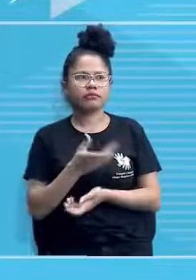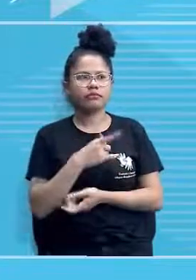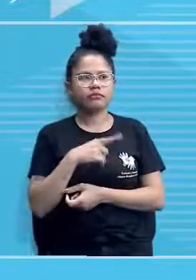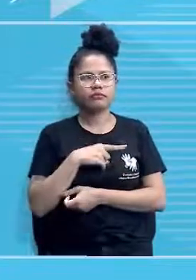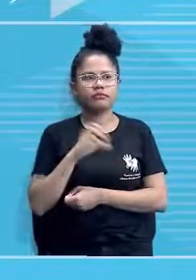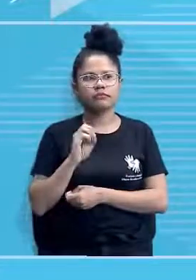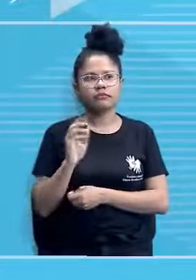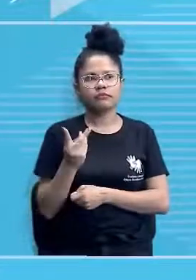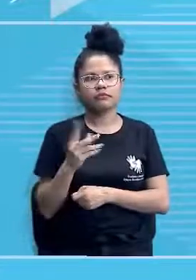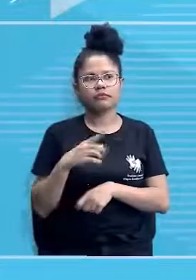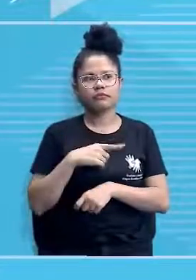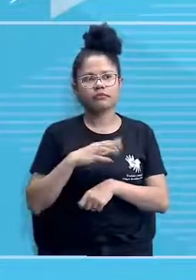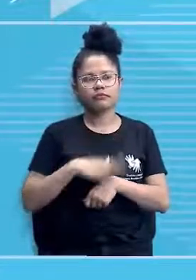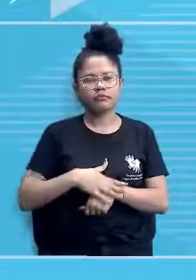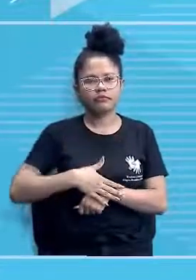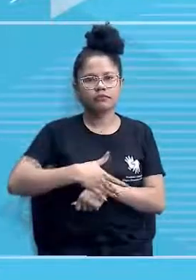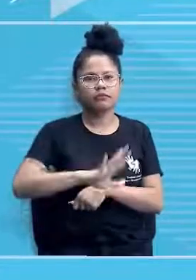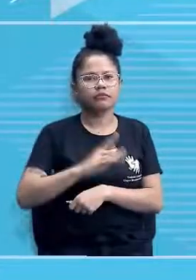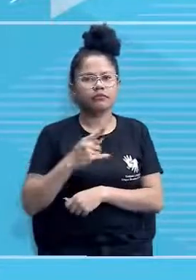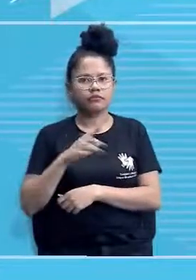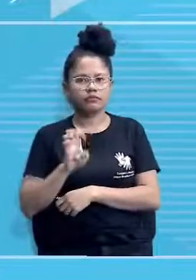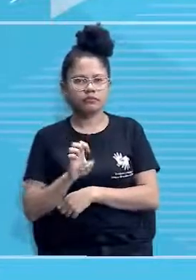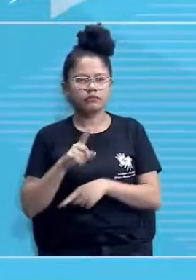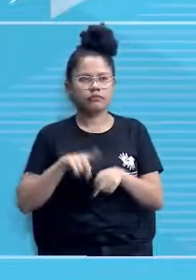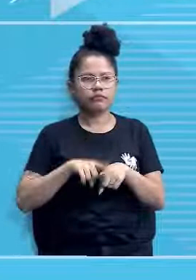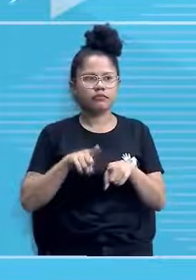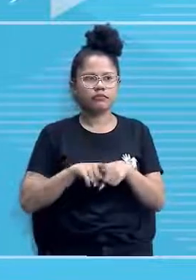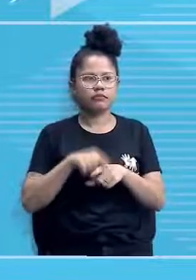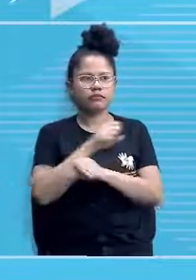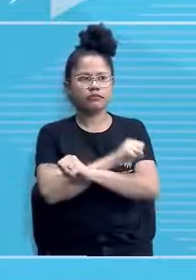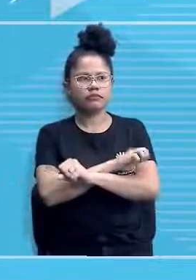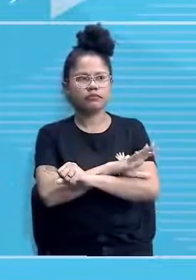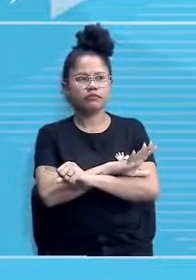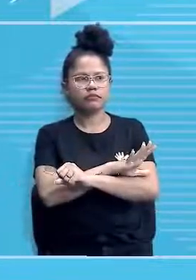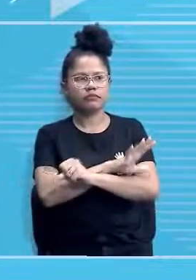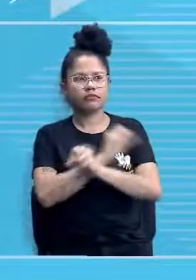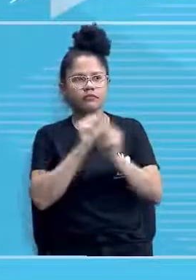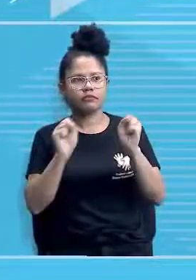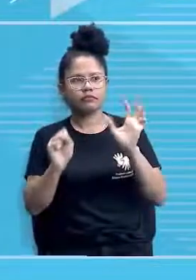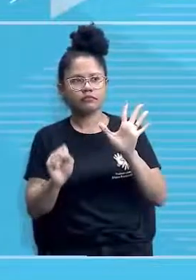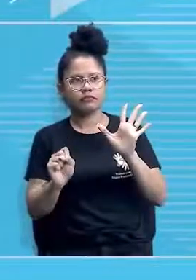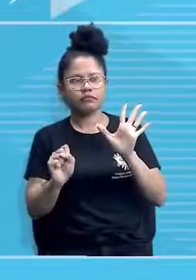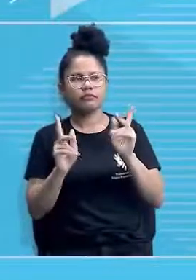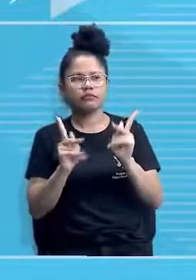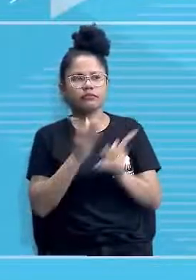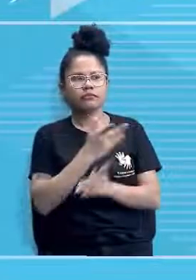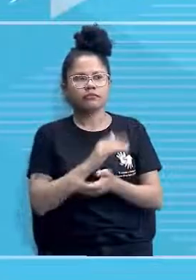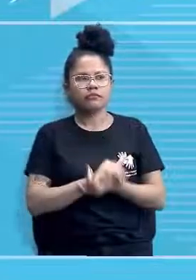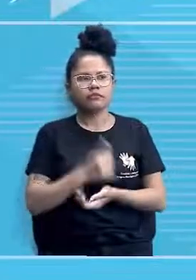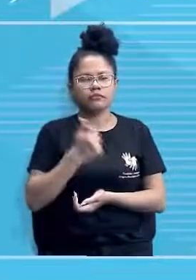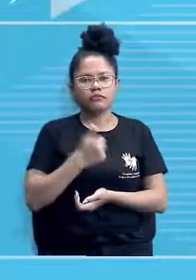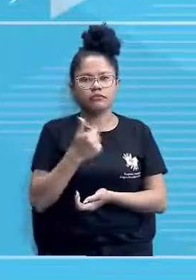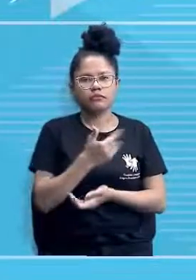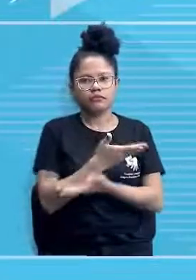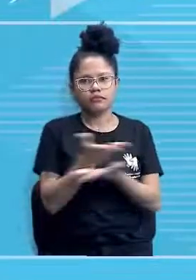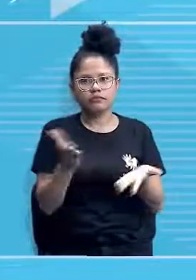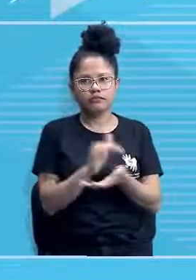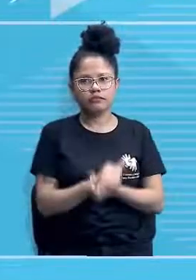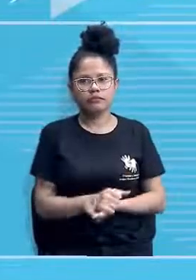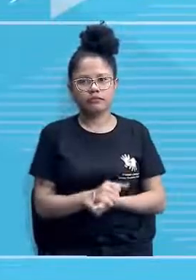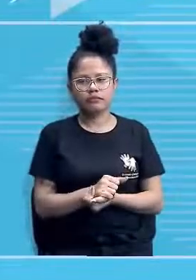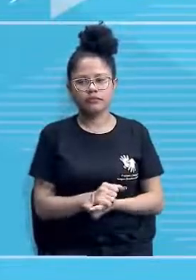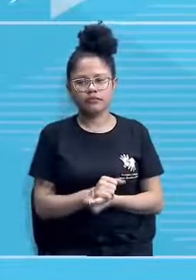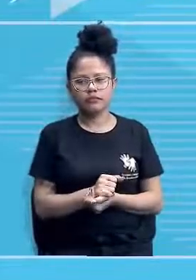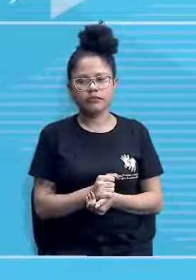fortes Então vai ter maior ponto de fusão e ebulição se é tão álcool ganha da acetona essa aqui é a primeira tabela ok bom